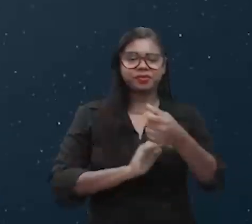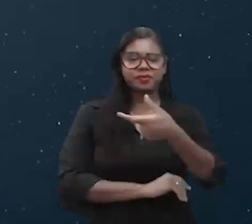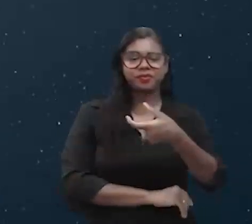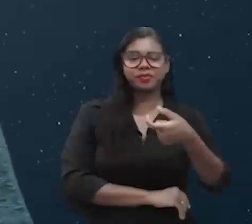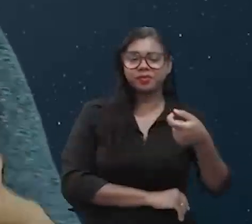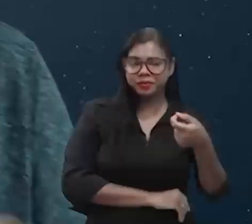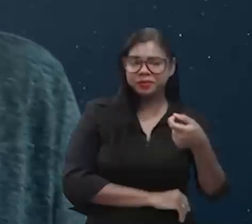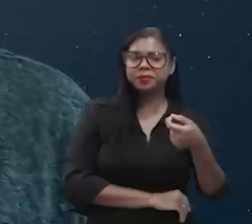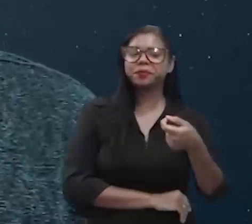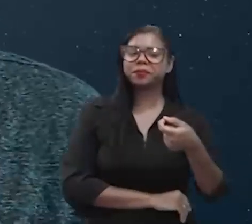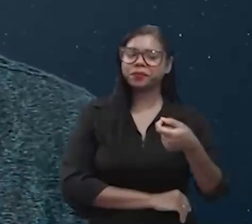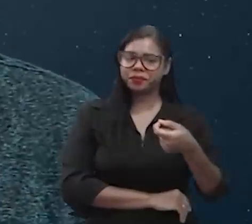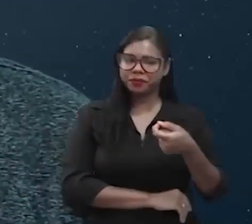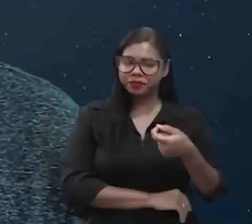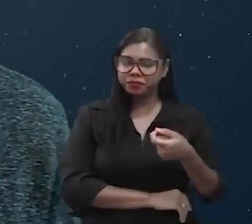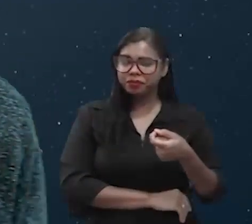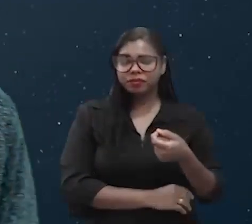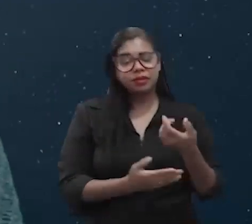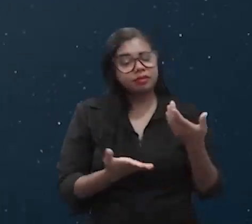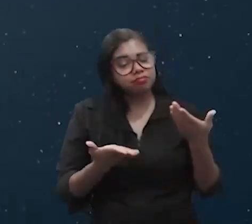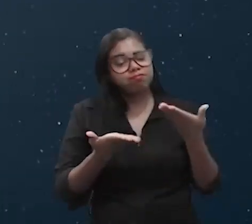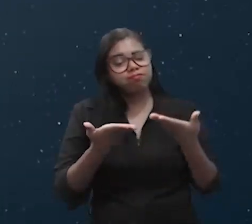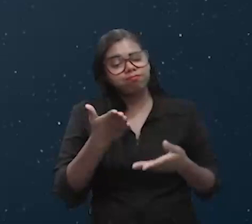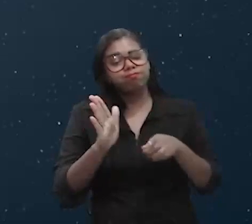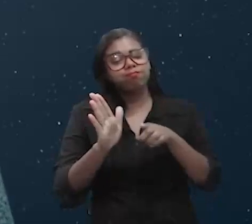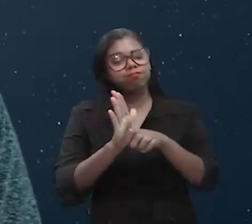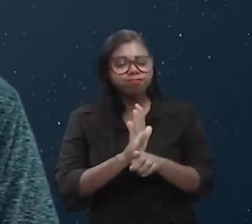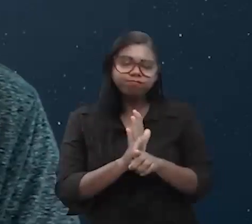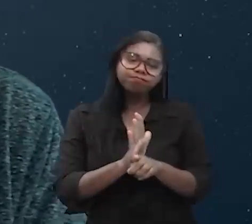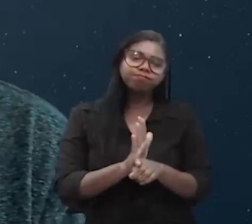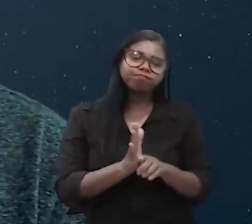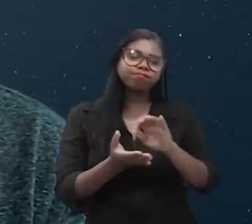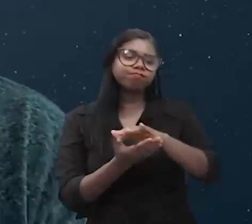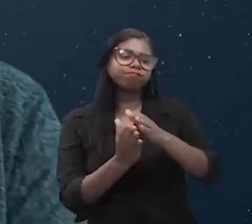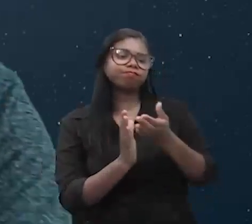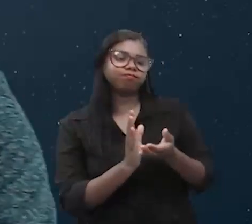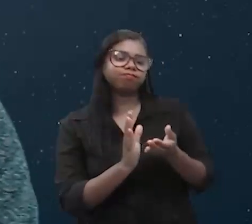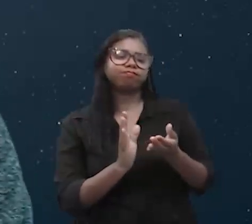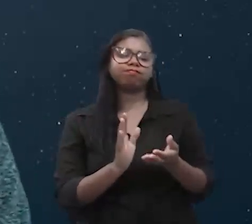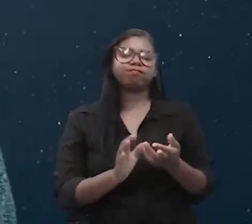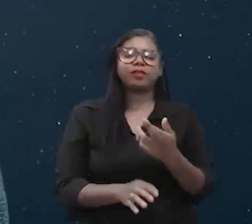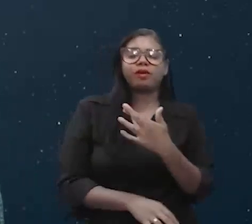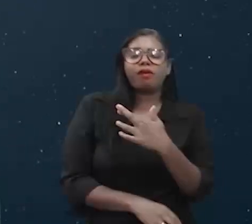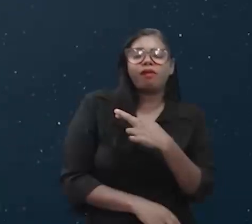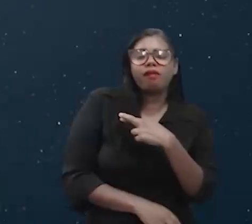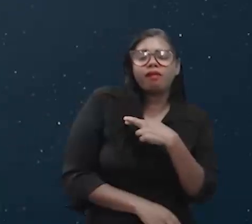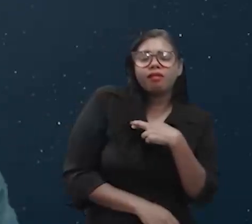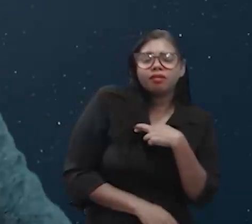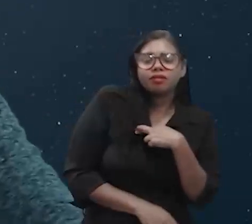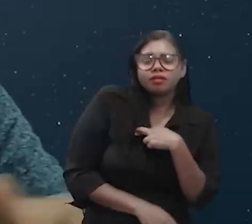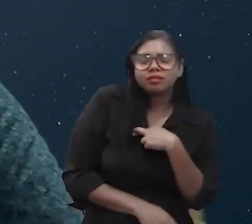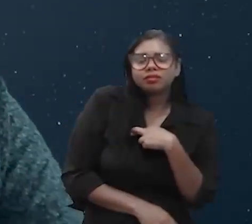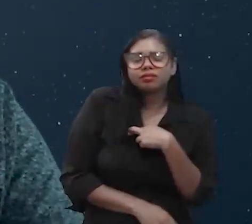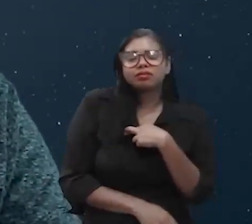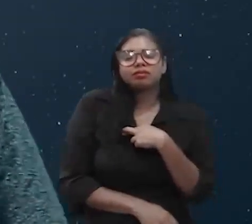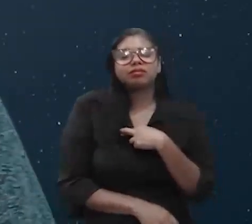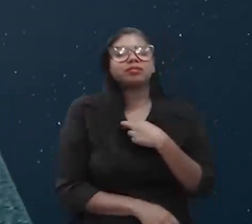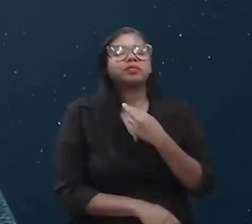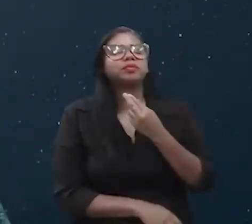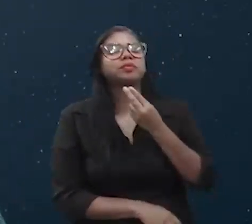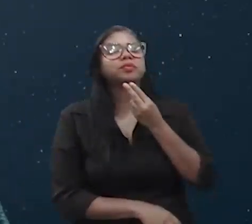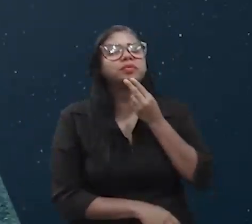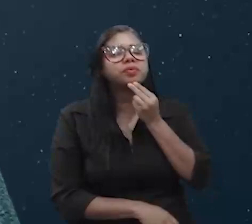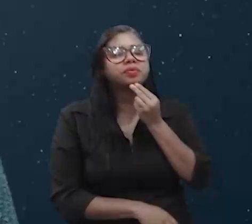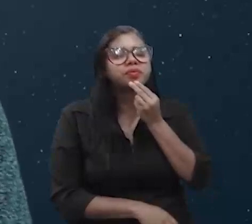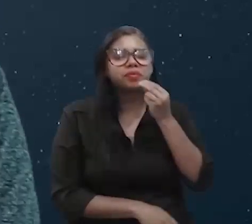dizer que não tenha caído alguma vez uma questão sobre o barroco, sobre o romantismo, né, que envolvia conhecimento de Machado de Assis, texto romântico,